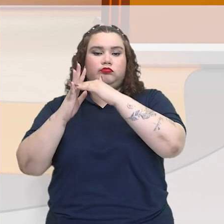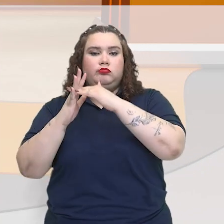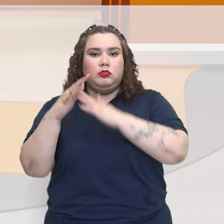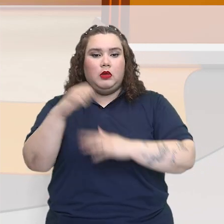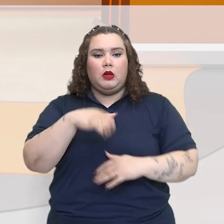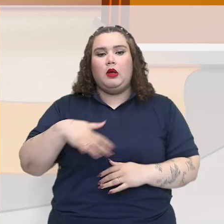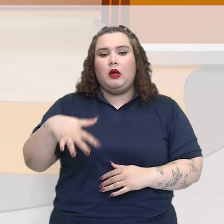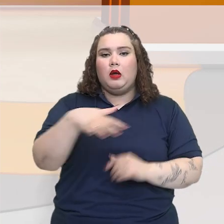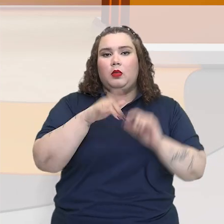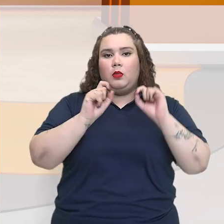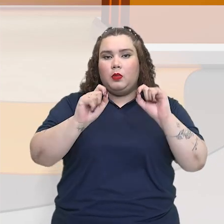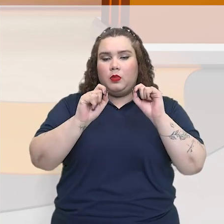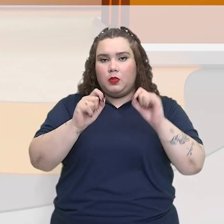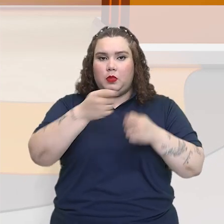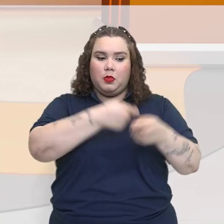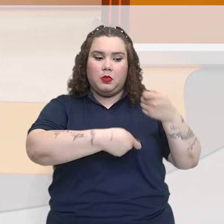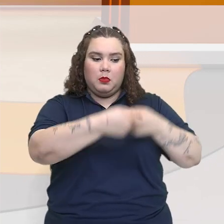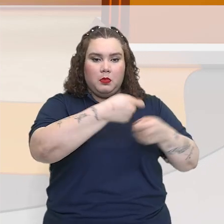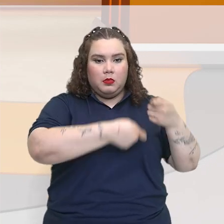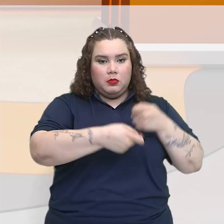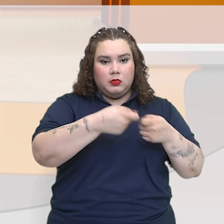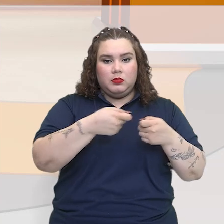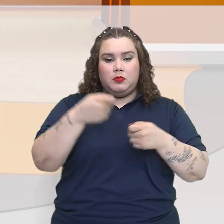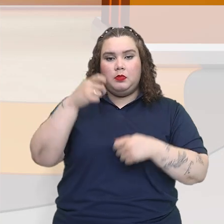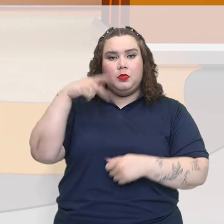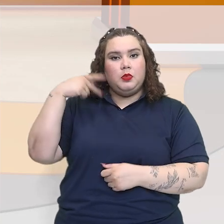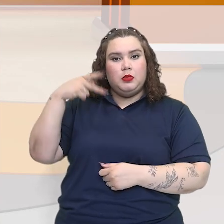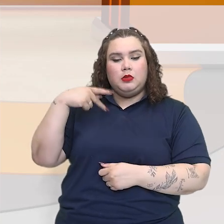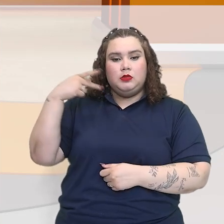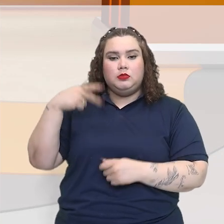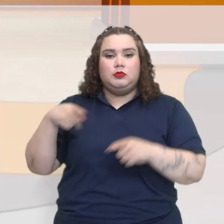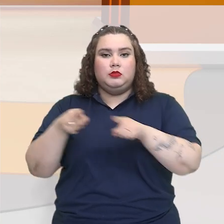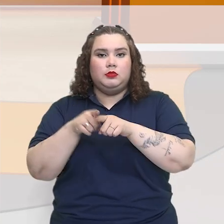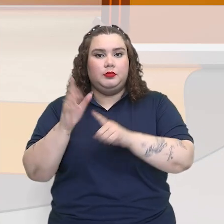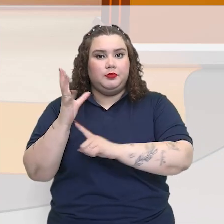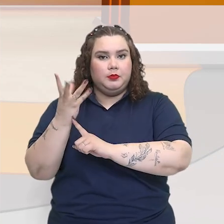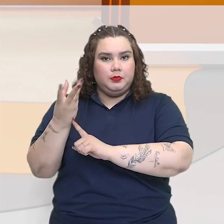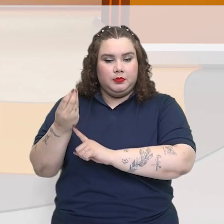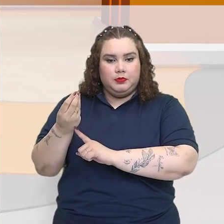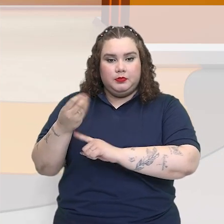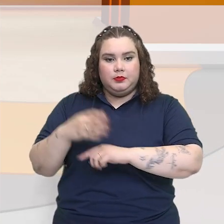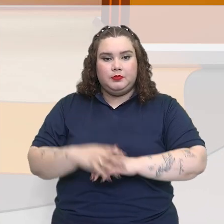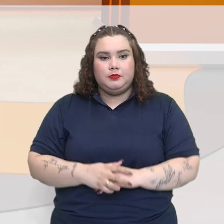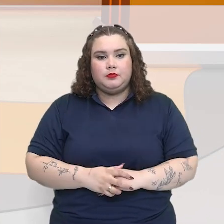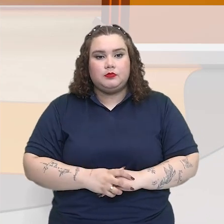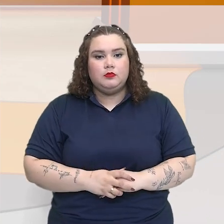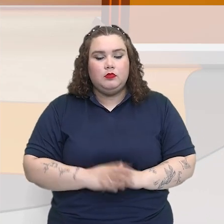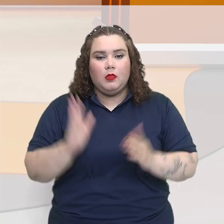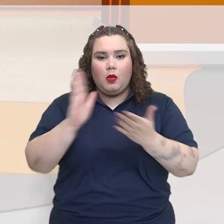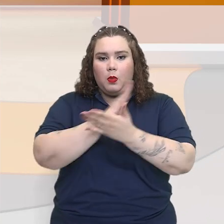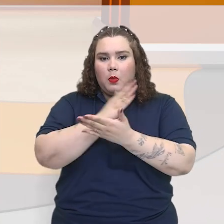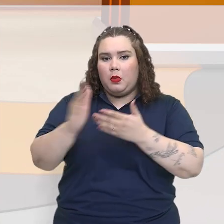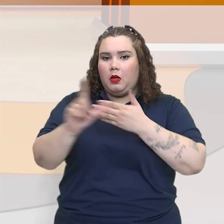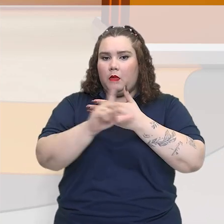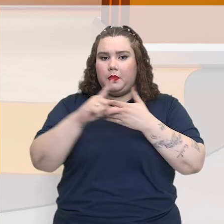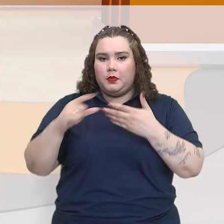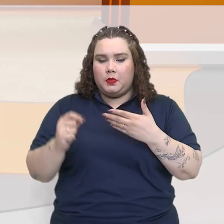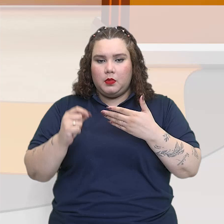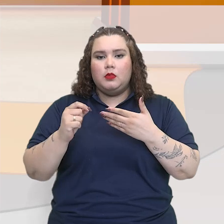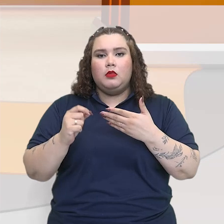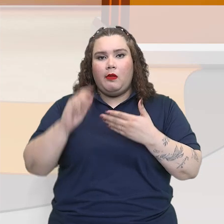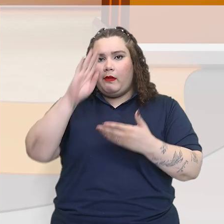auge no campo da economia, da política e nas artes. Alguns autores,